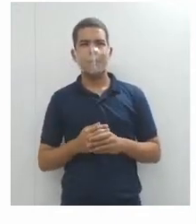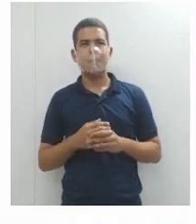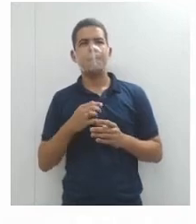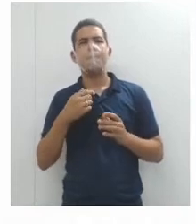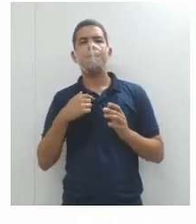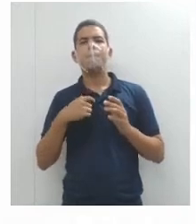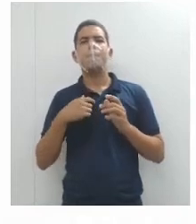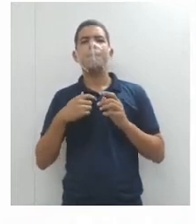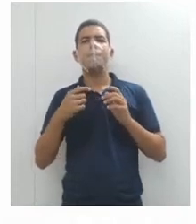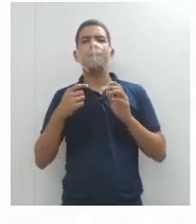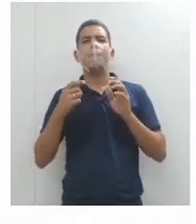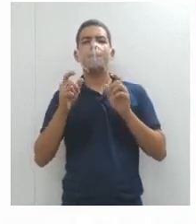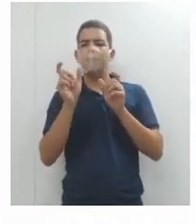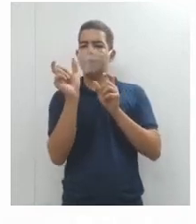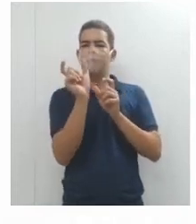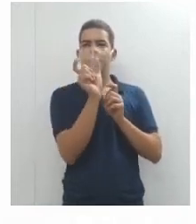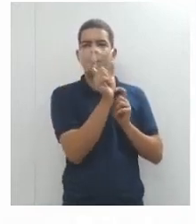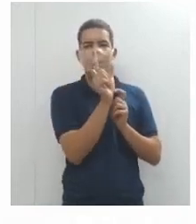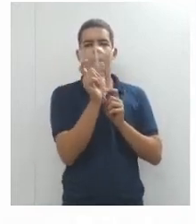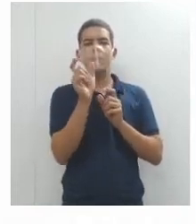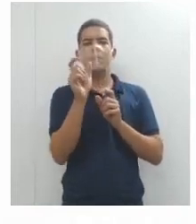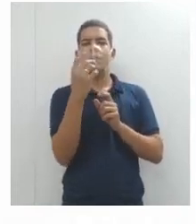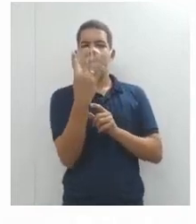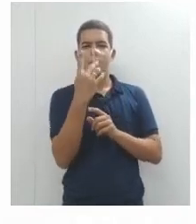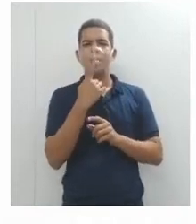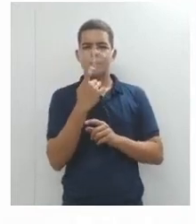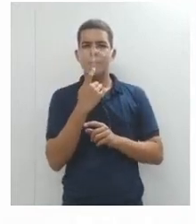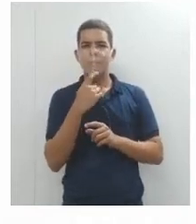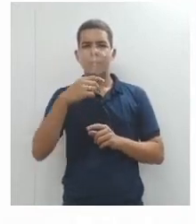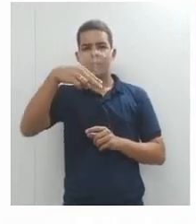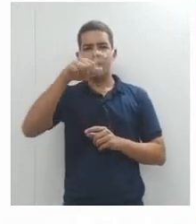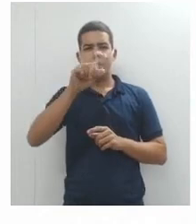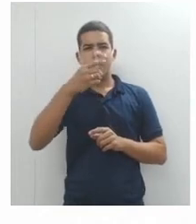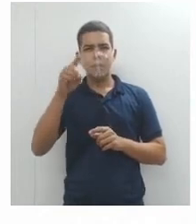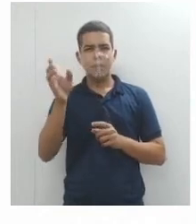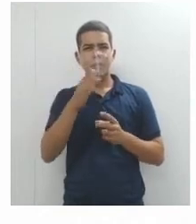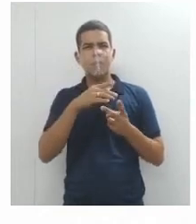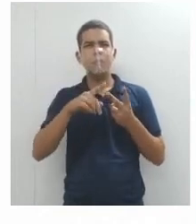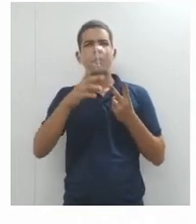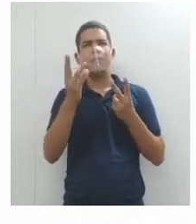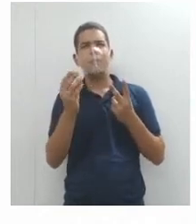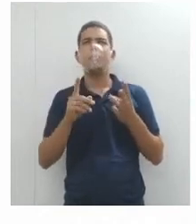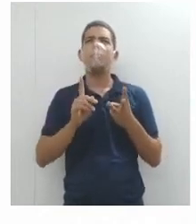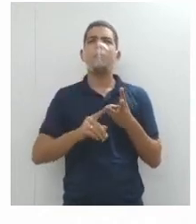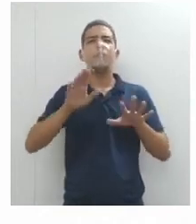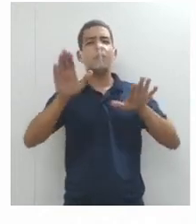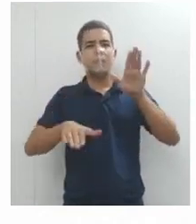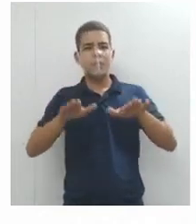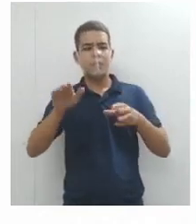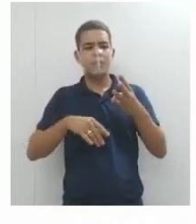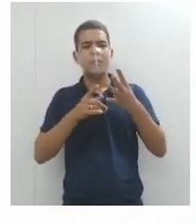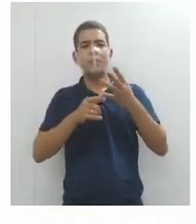destaquei aí 4 palavras em vermelho: não, muito, talvez e certamente,